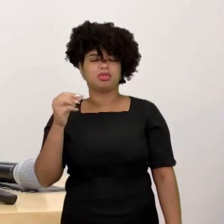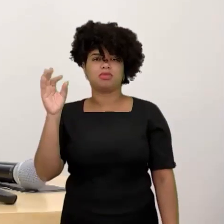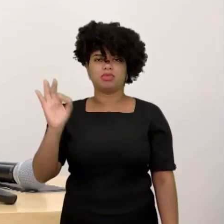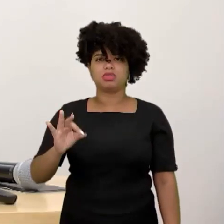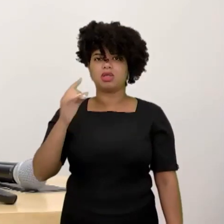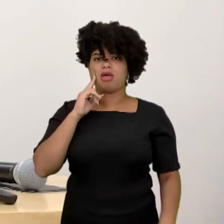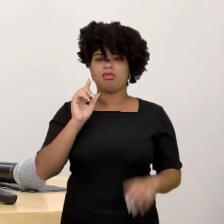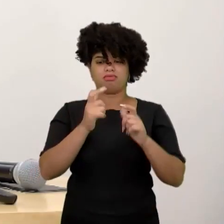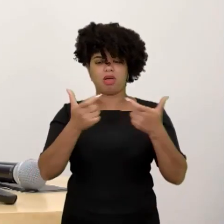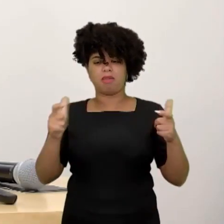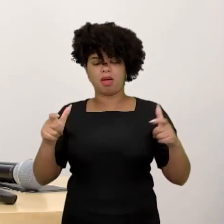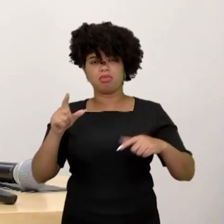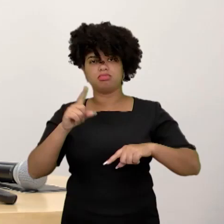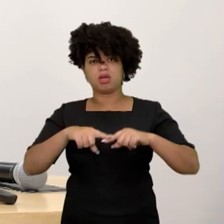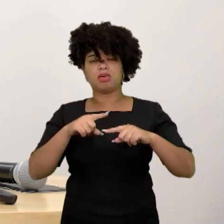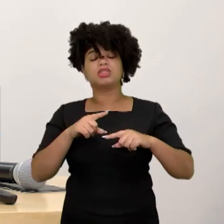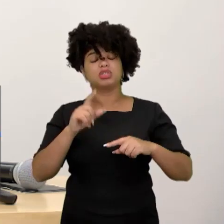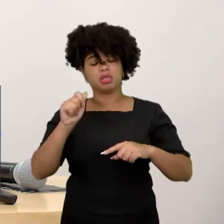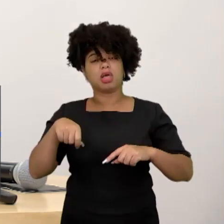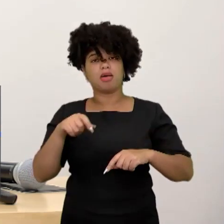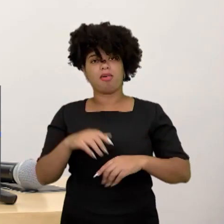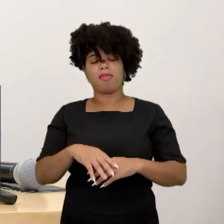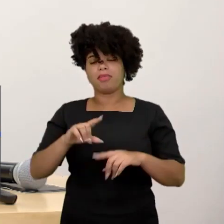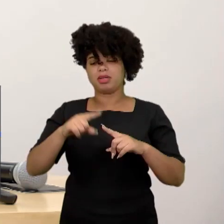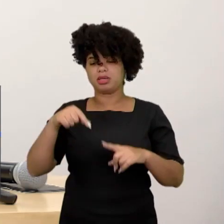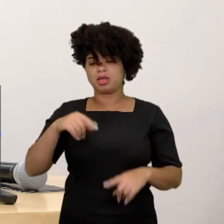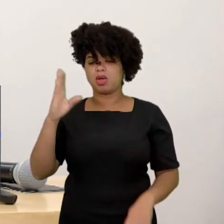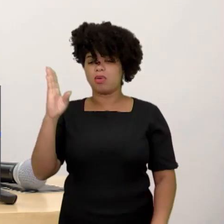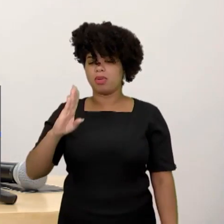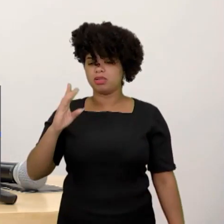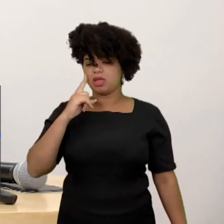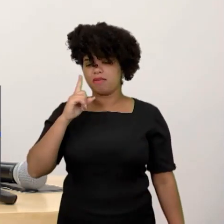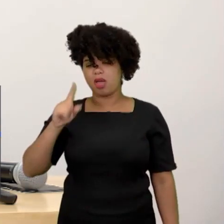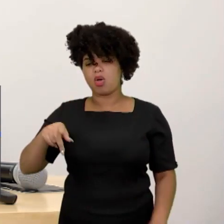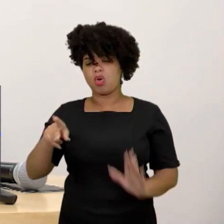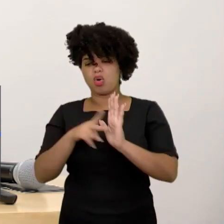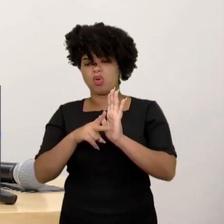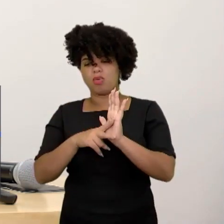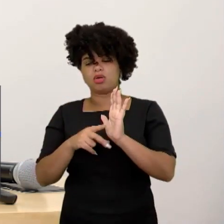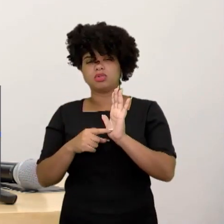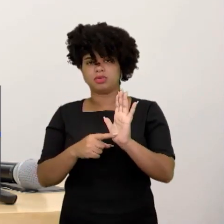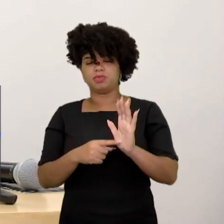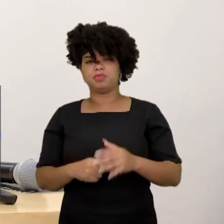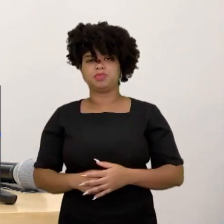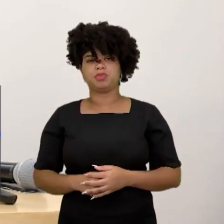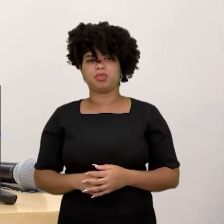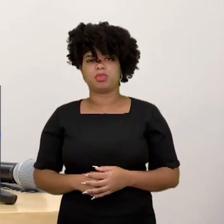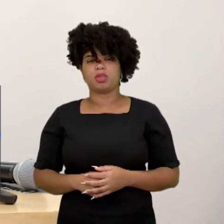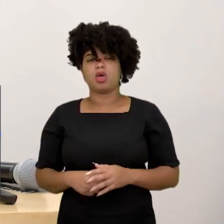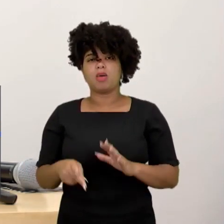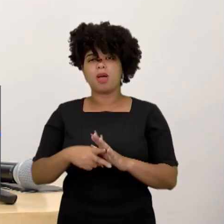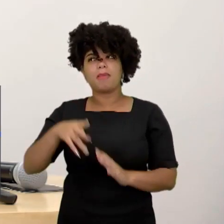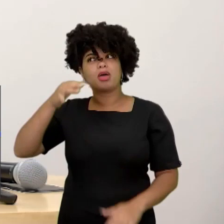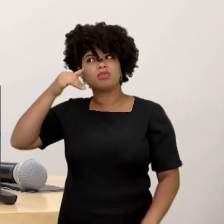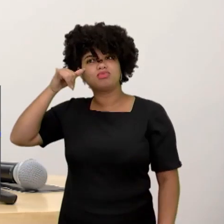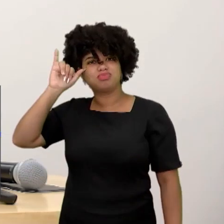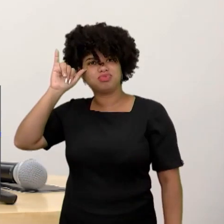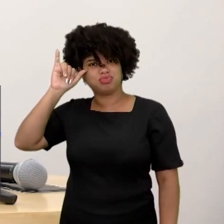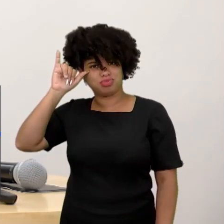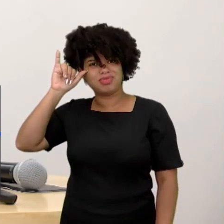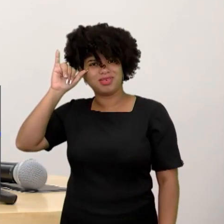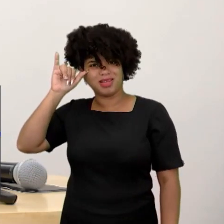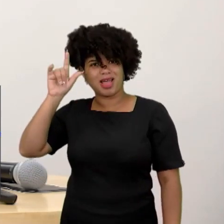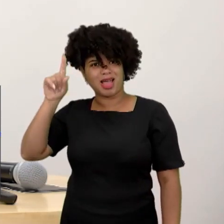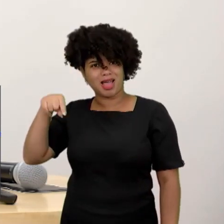maiores produtores, né? Mas no caso, o Brasil é um dos maiores produtores aí, né, de criação, né, de gado bovino,